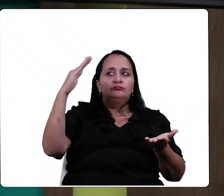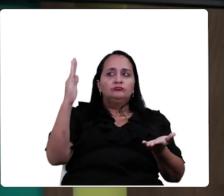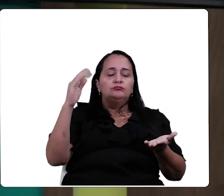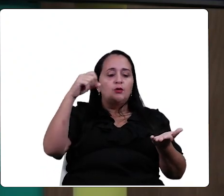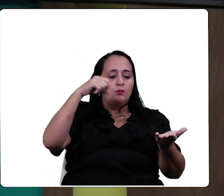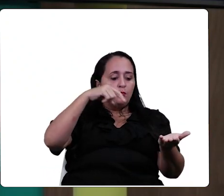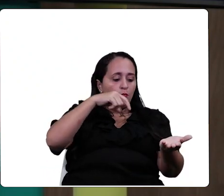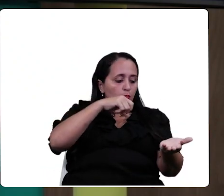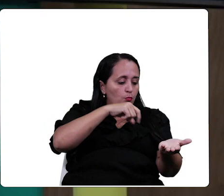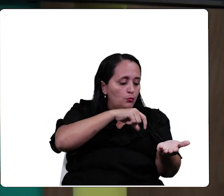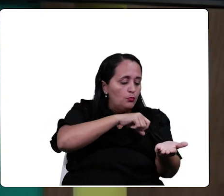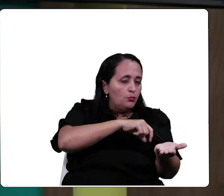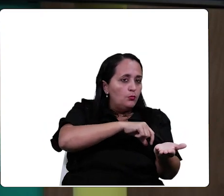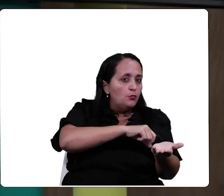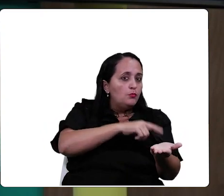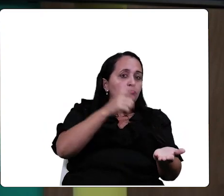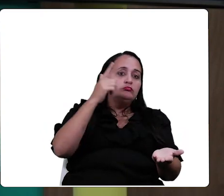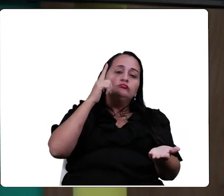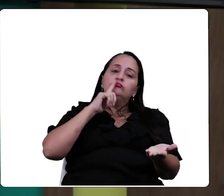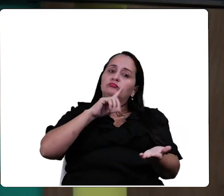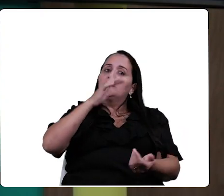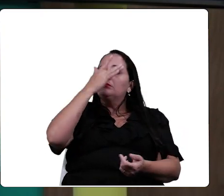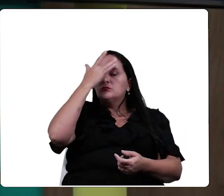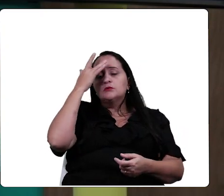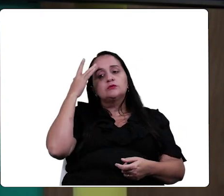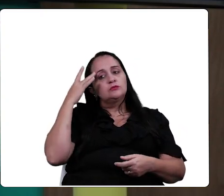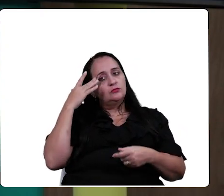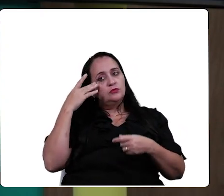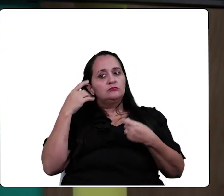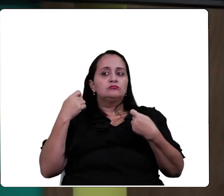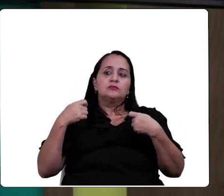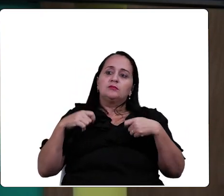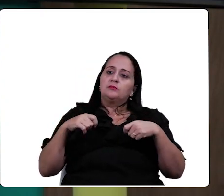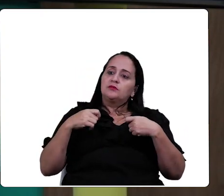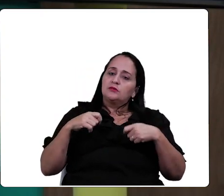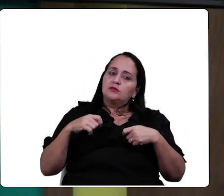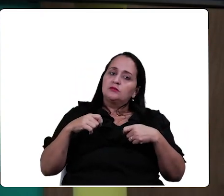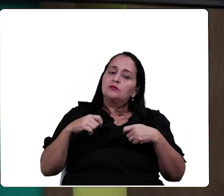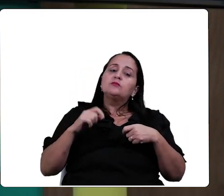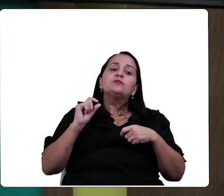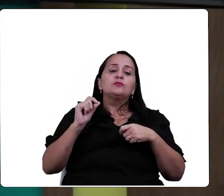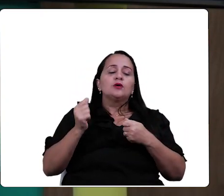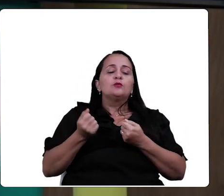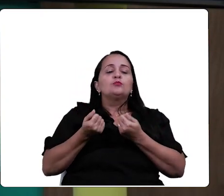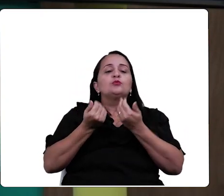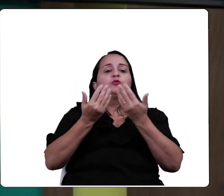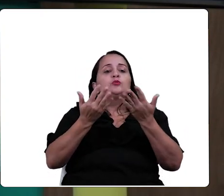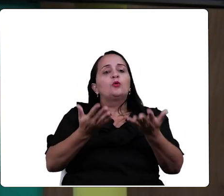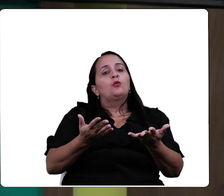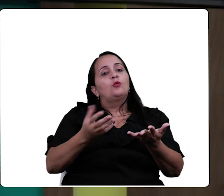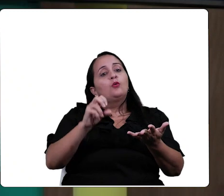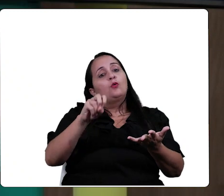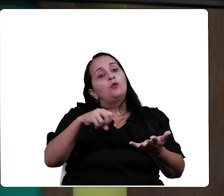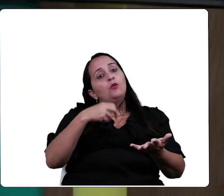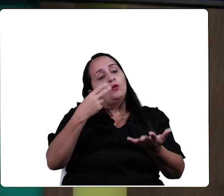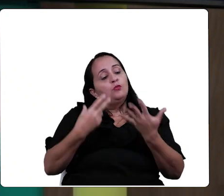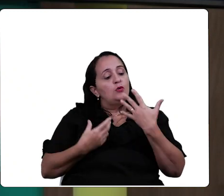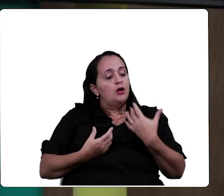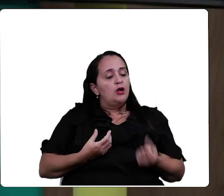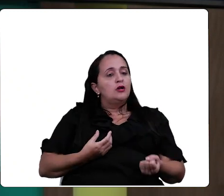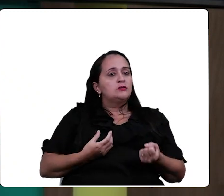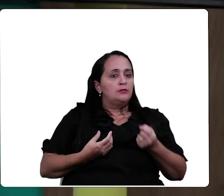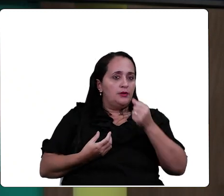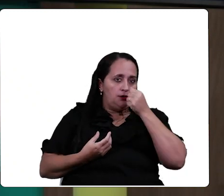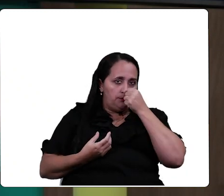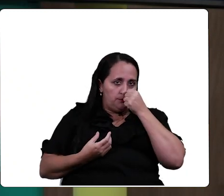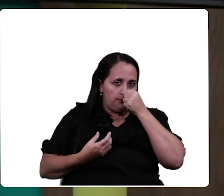a bolsa de sangue para pessoas que são o quê? Doadoras ou receptoras